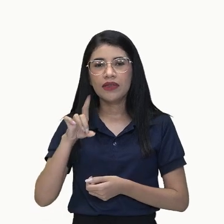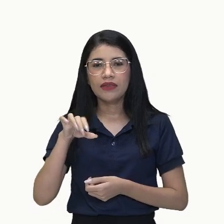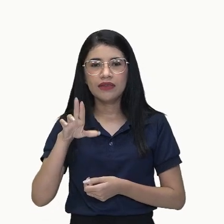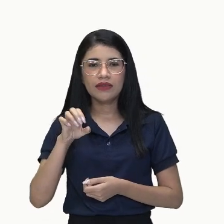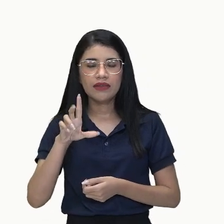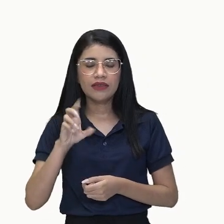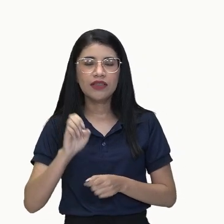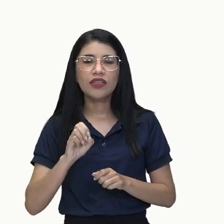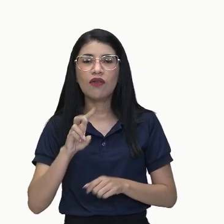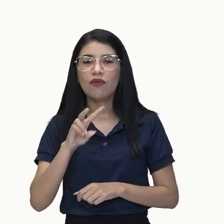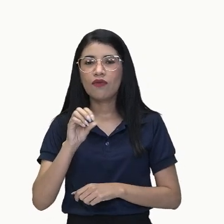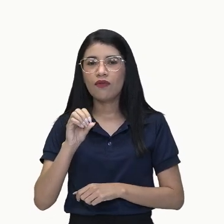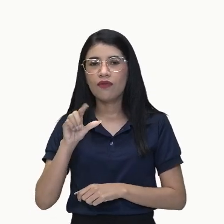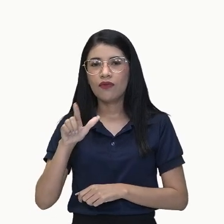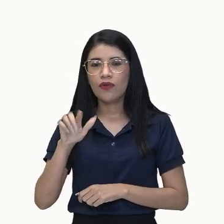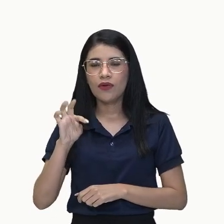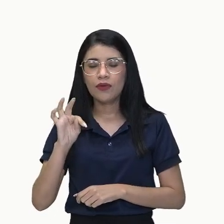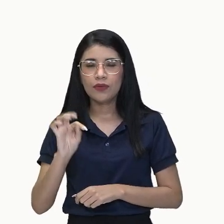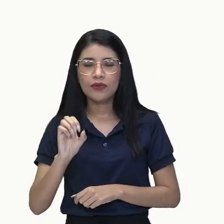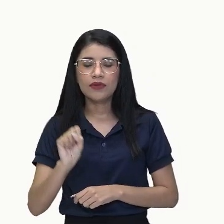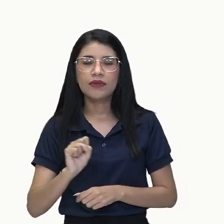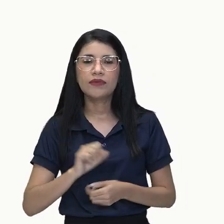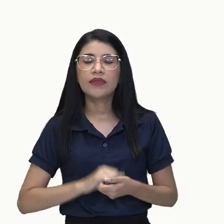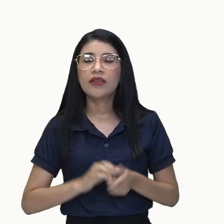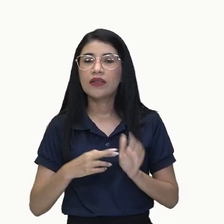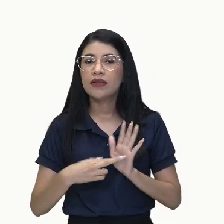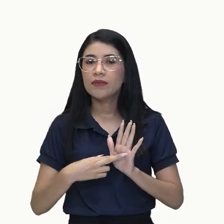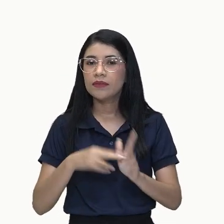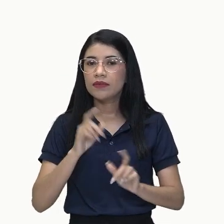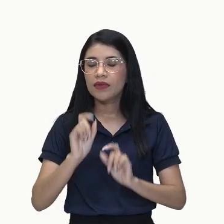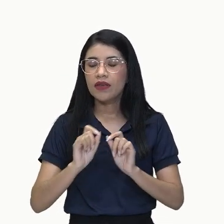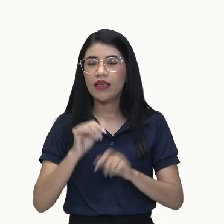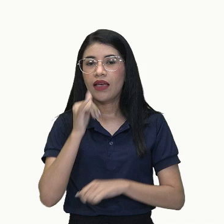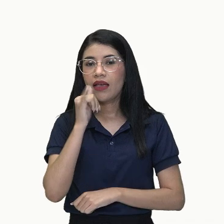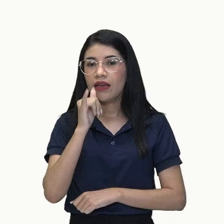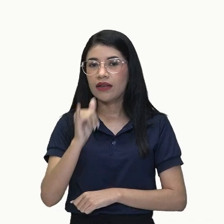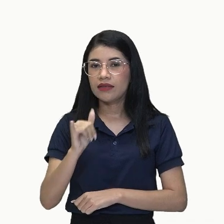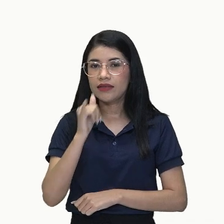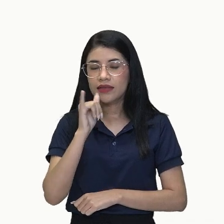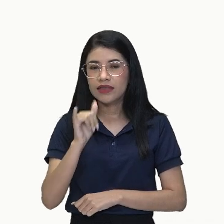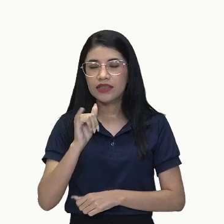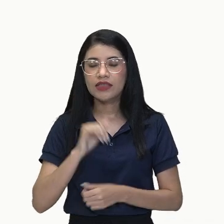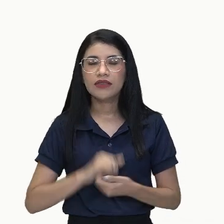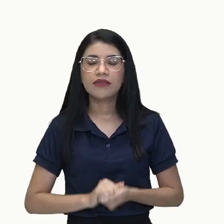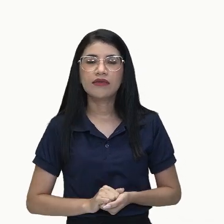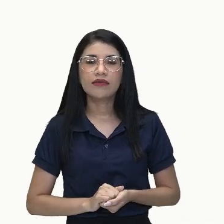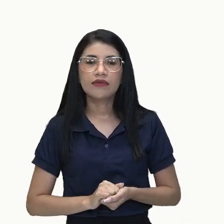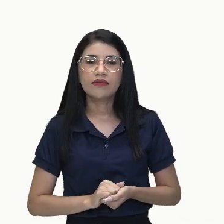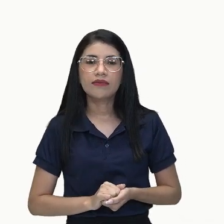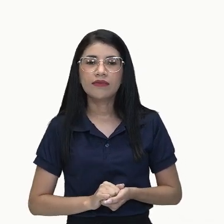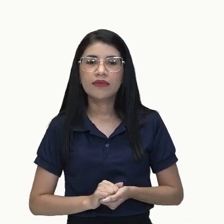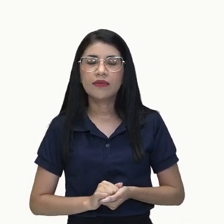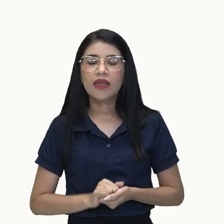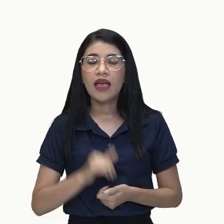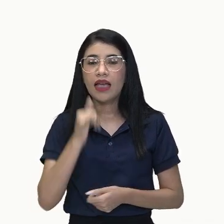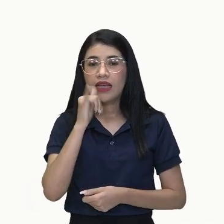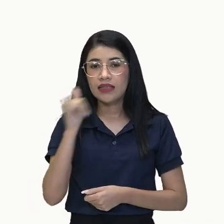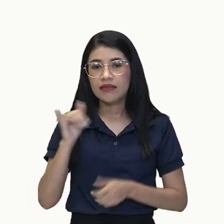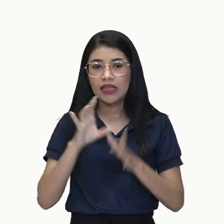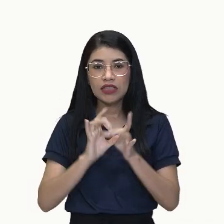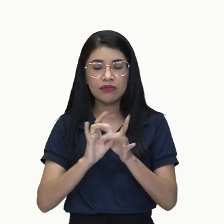que representa? Ela representa a energia elétrica